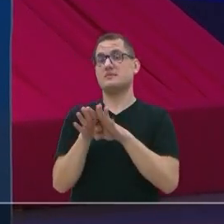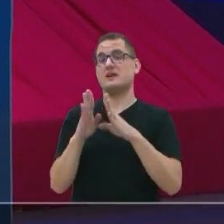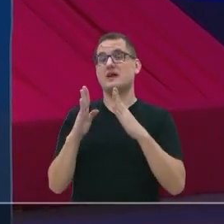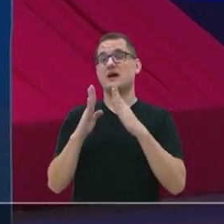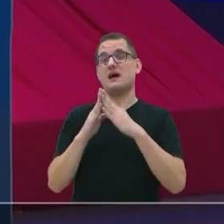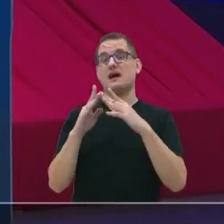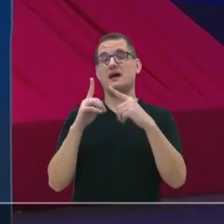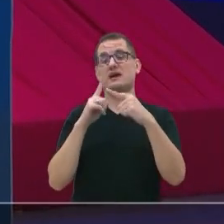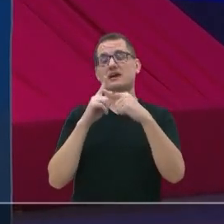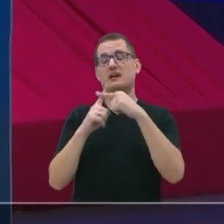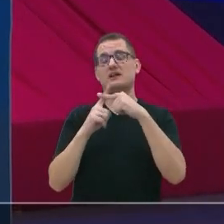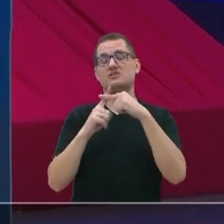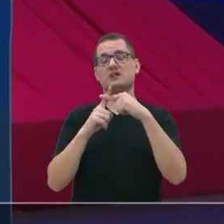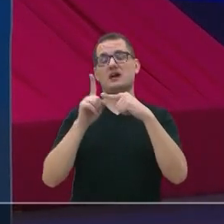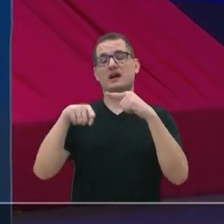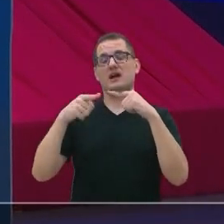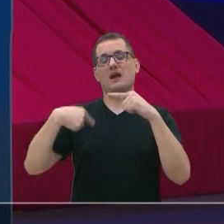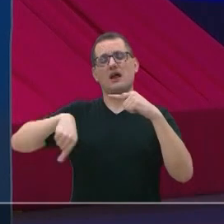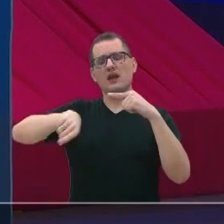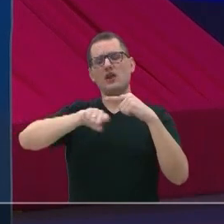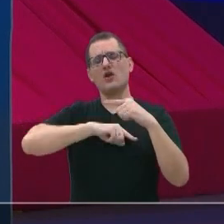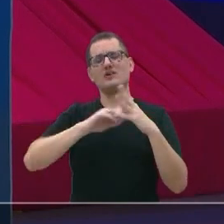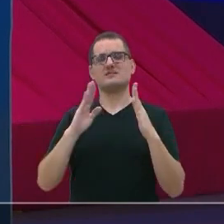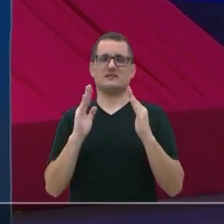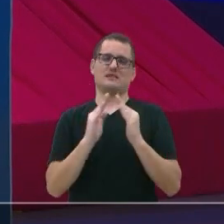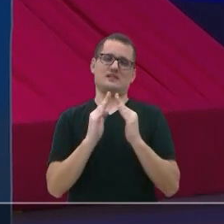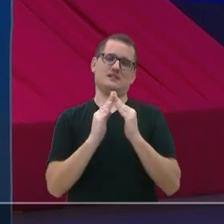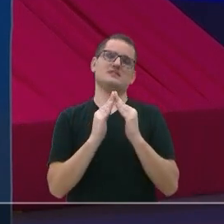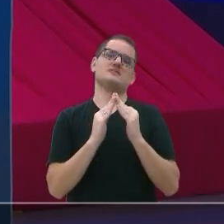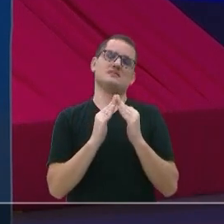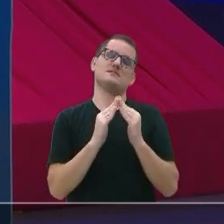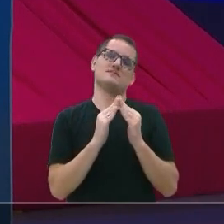que é a nossa casa.